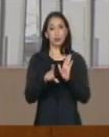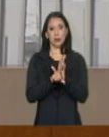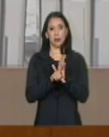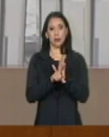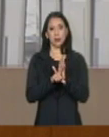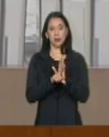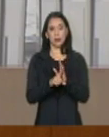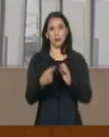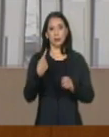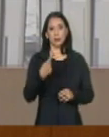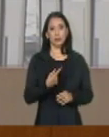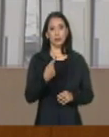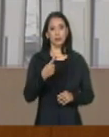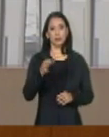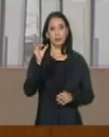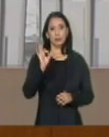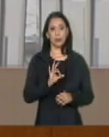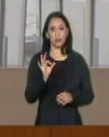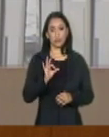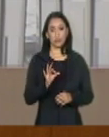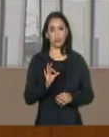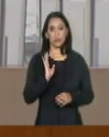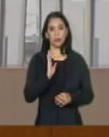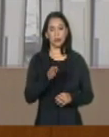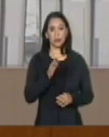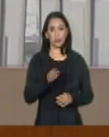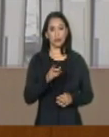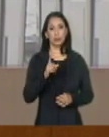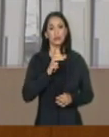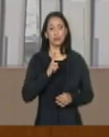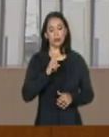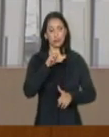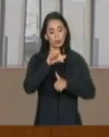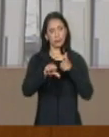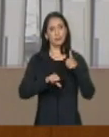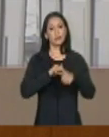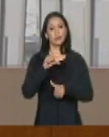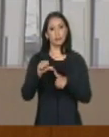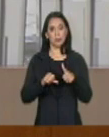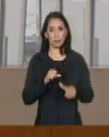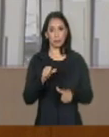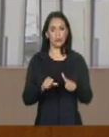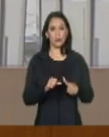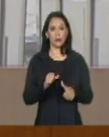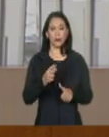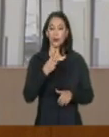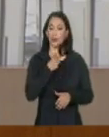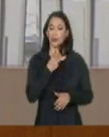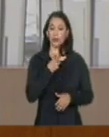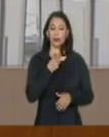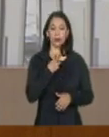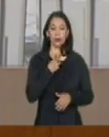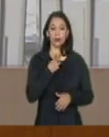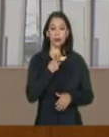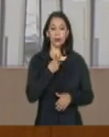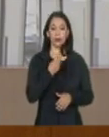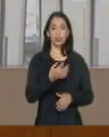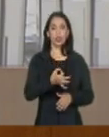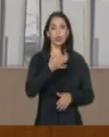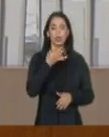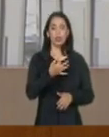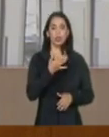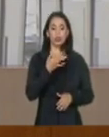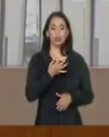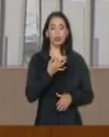um procedimento complexo, que já deveríamos ter mudado há muito tempo, não se pode deixar de cogitar a hipótese de um déficit